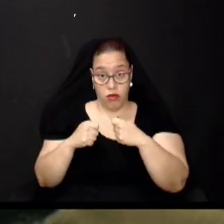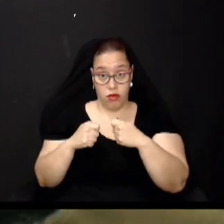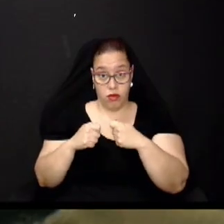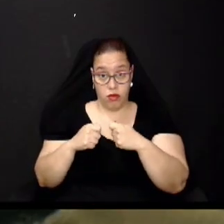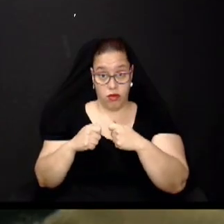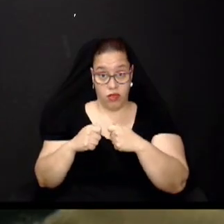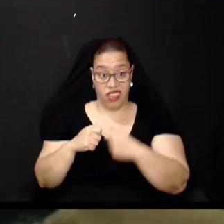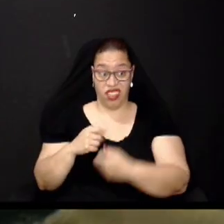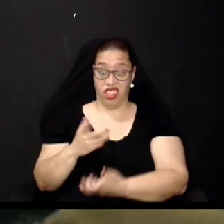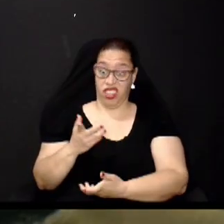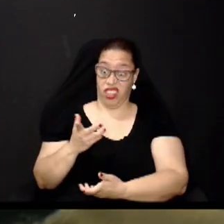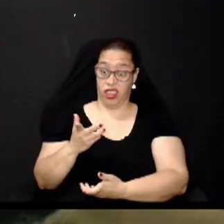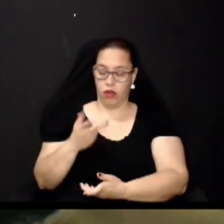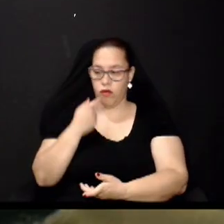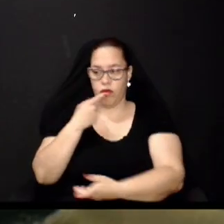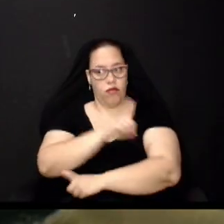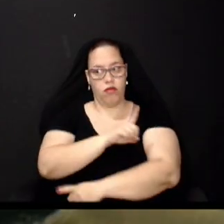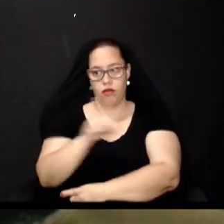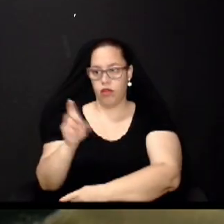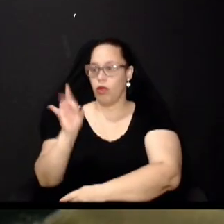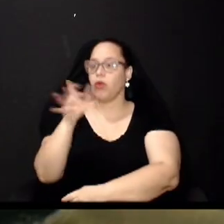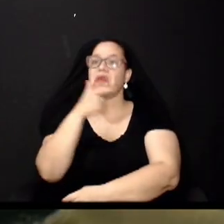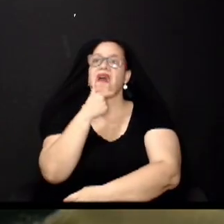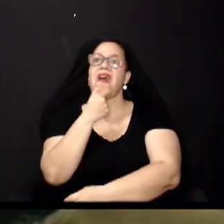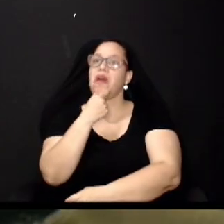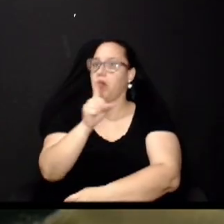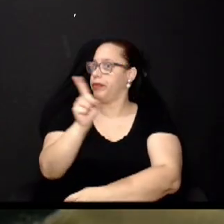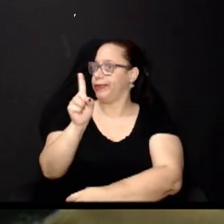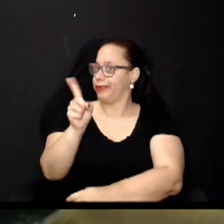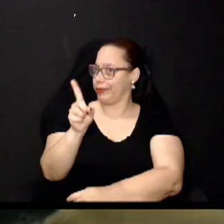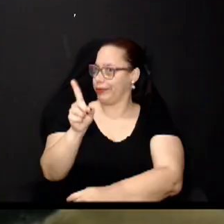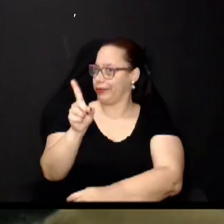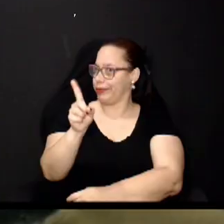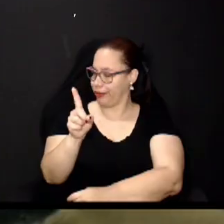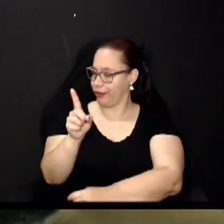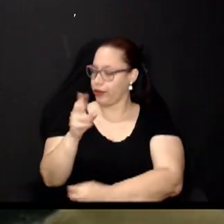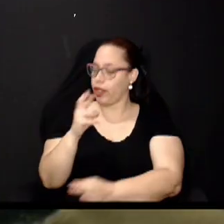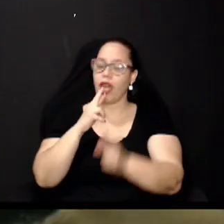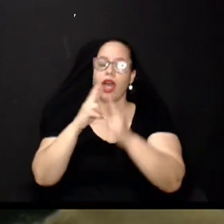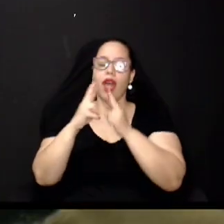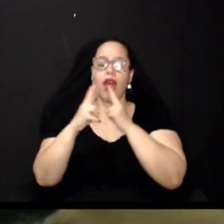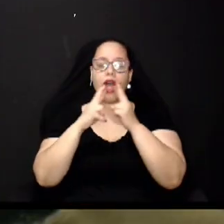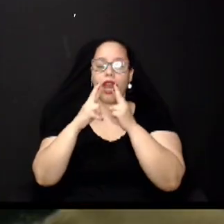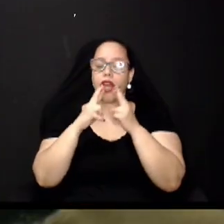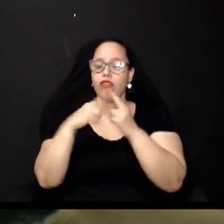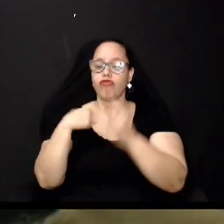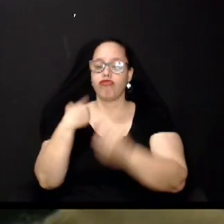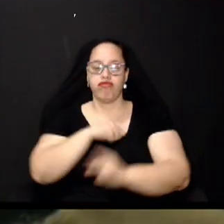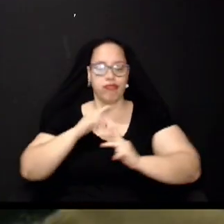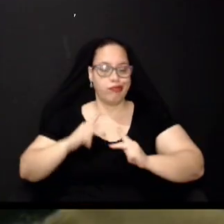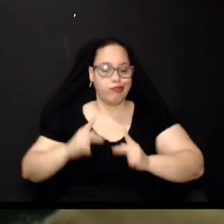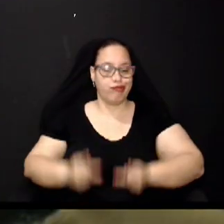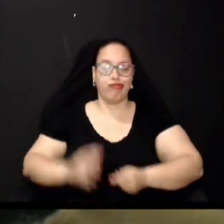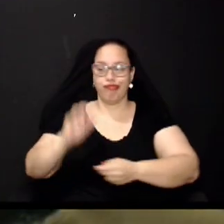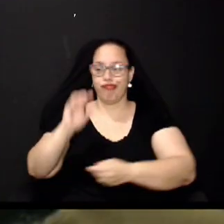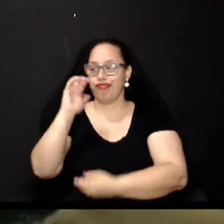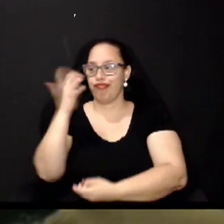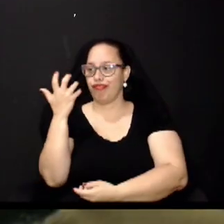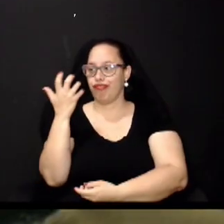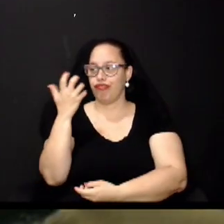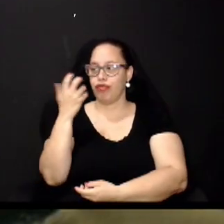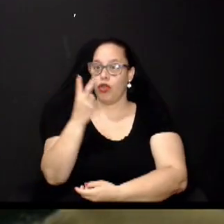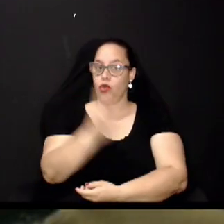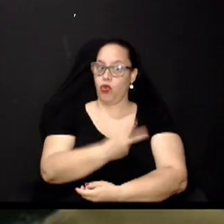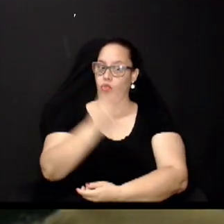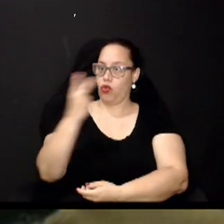né, de dizer que não, que é só o homem, não, é relacionamento, gente, somos seres humanos e isso acontece dos dois lados,